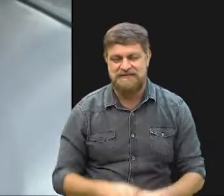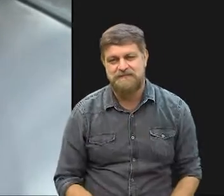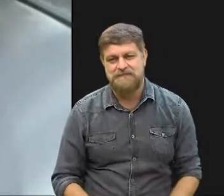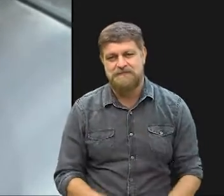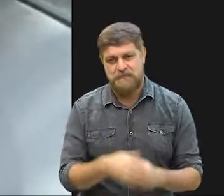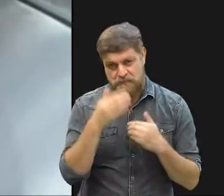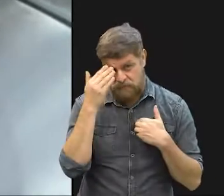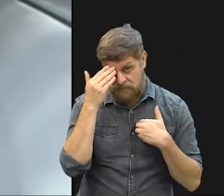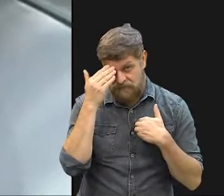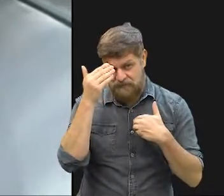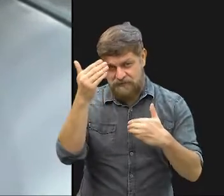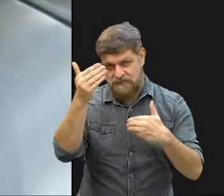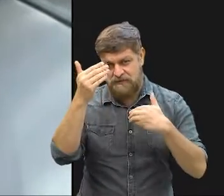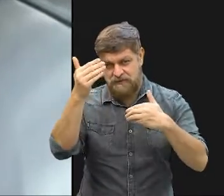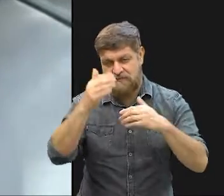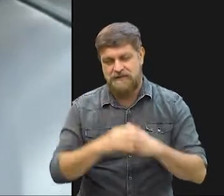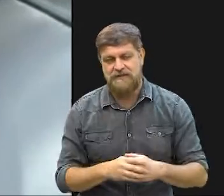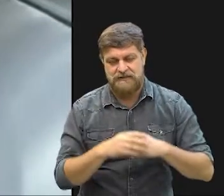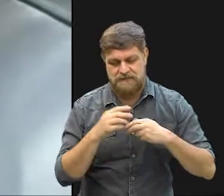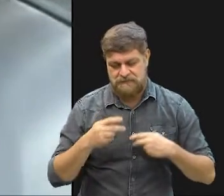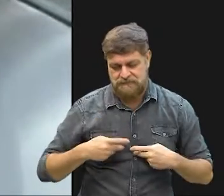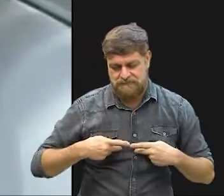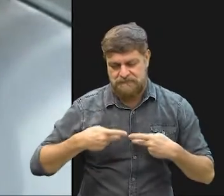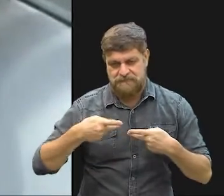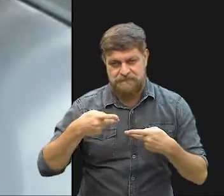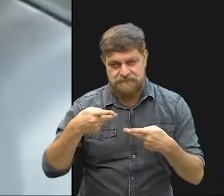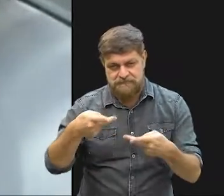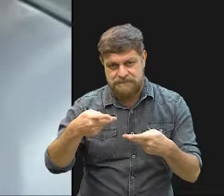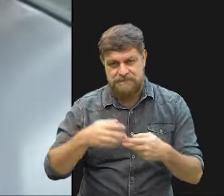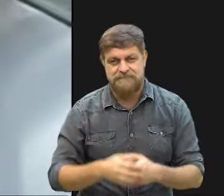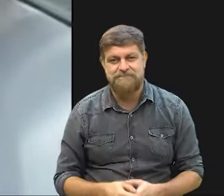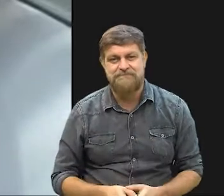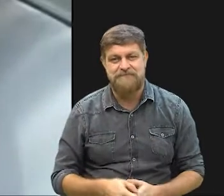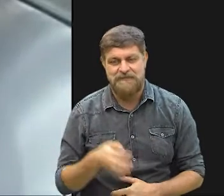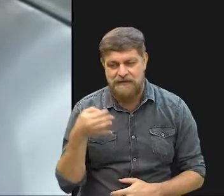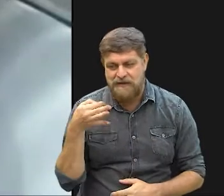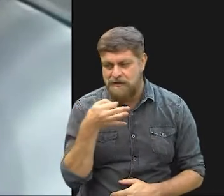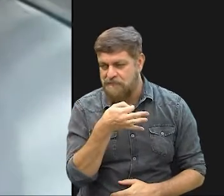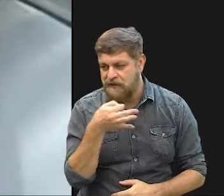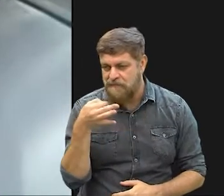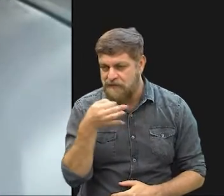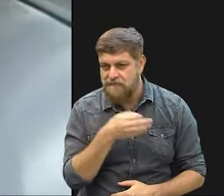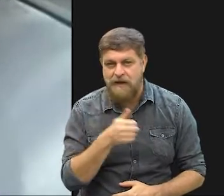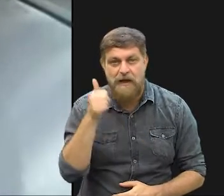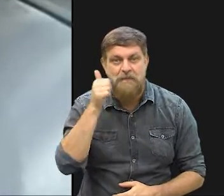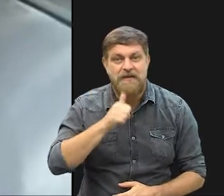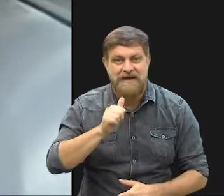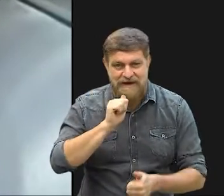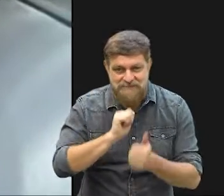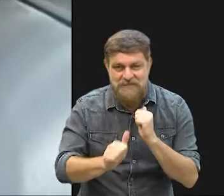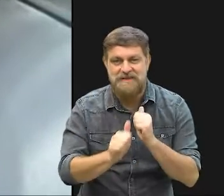Muito obrigada, obrigado pelo convite, muito obrigado por falar de futebol feminino.